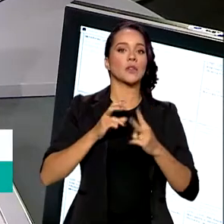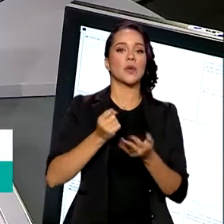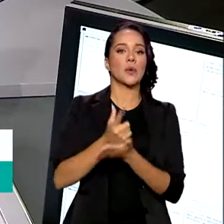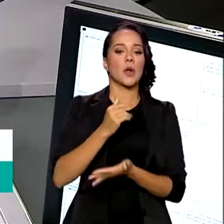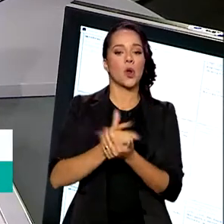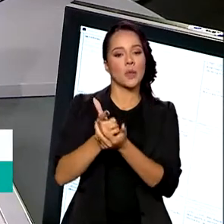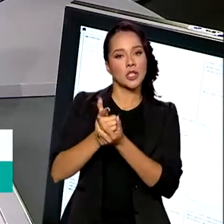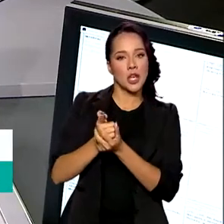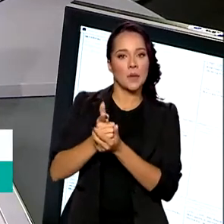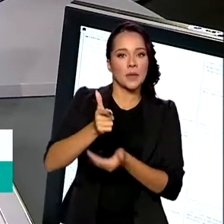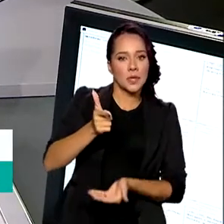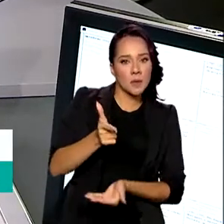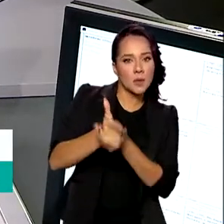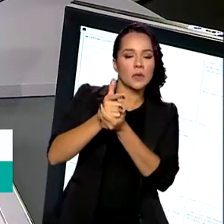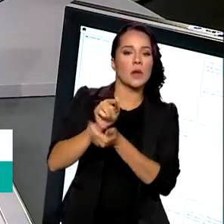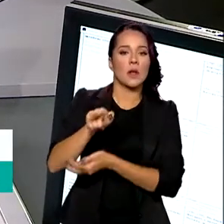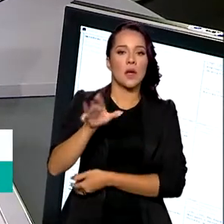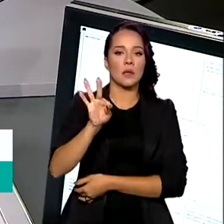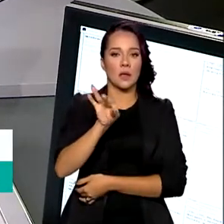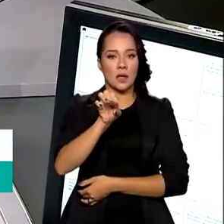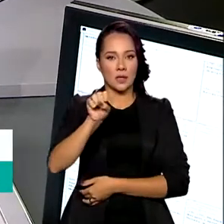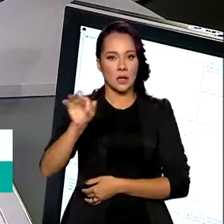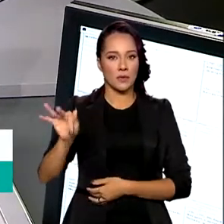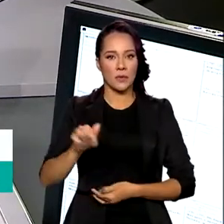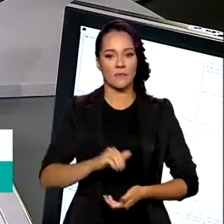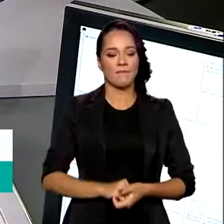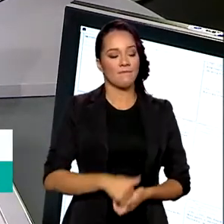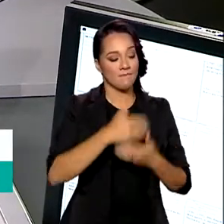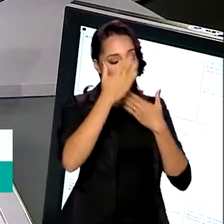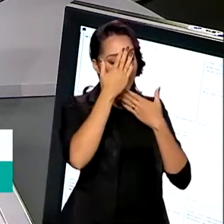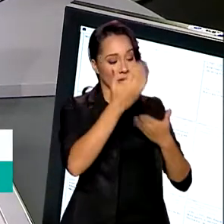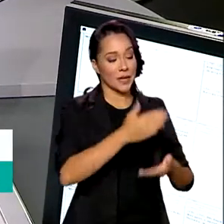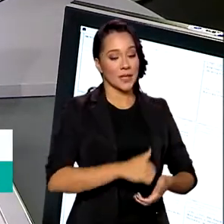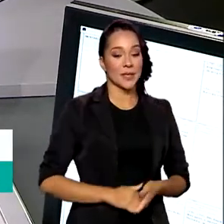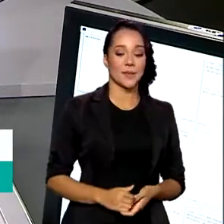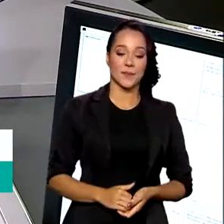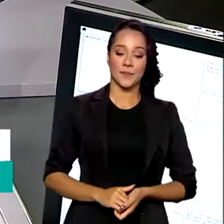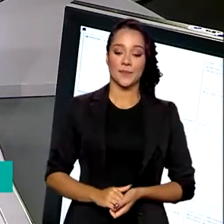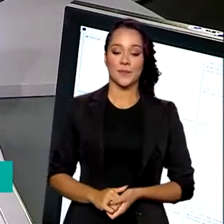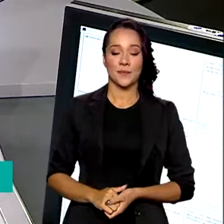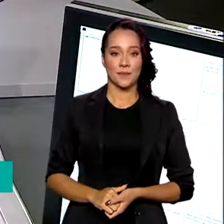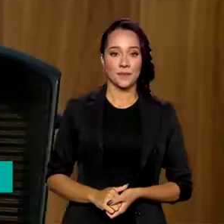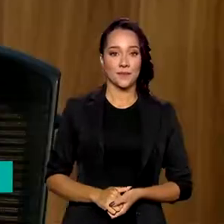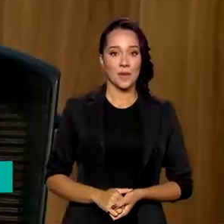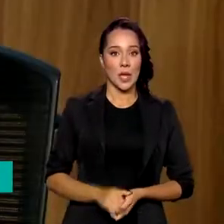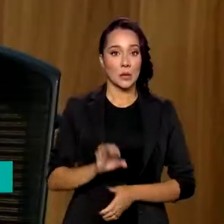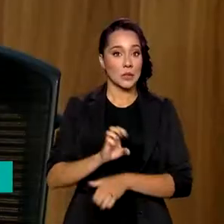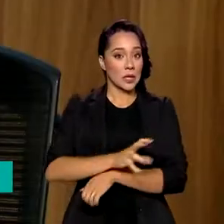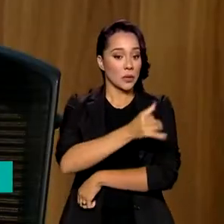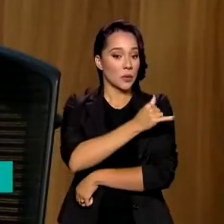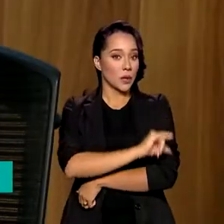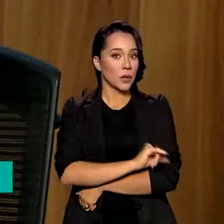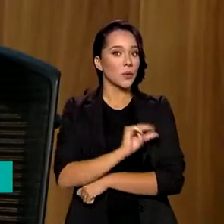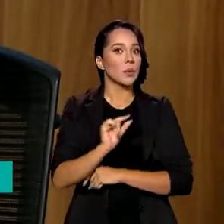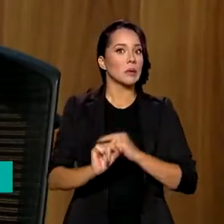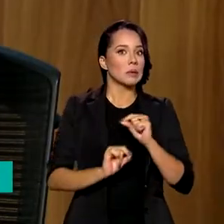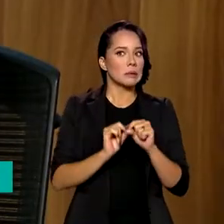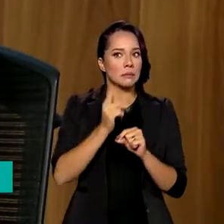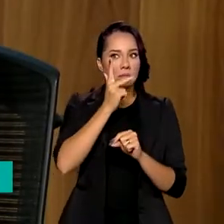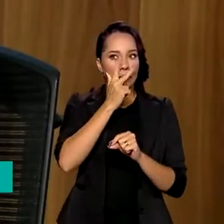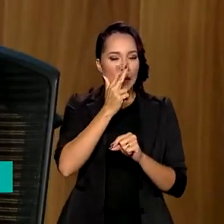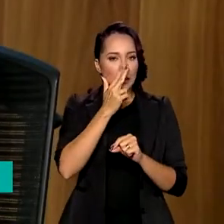a compra de armas e munição lá no Supremo Tribunal Federal gente Ok obrigado priscilandia no Rio de Janeiro que